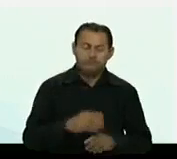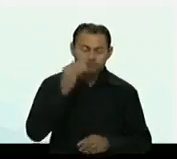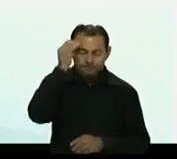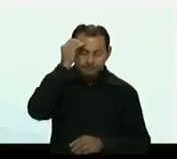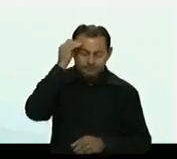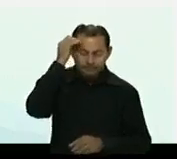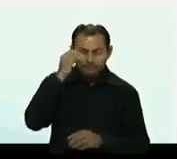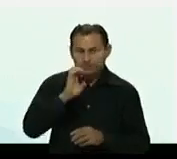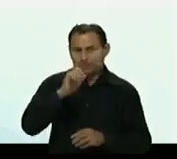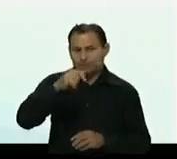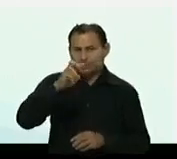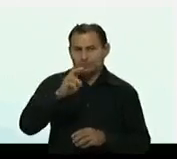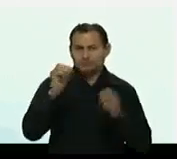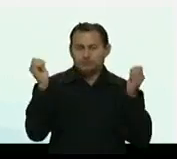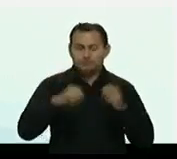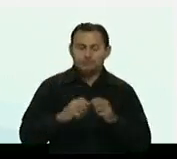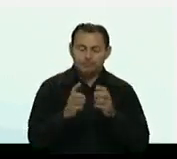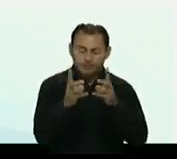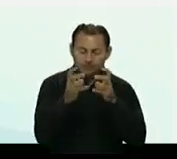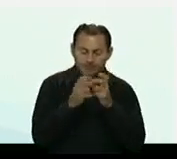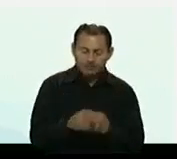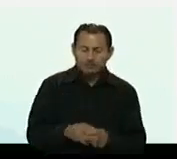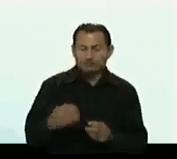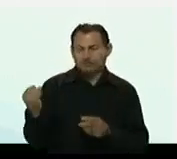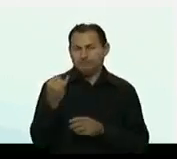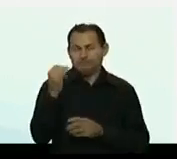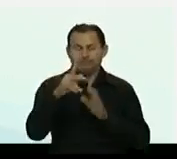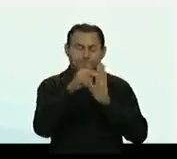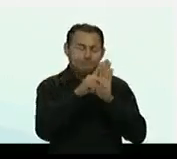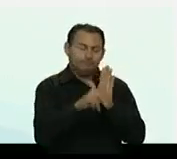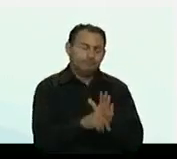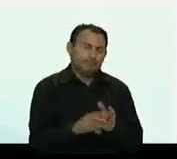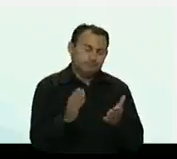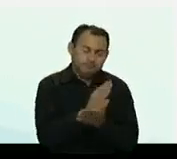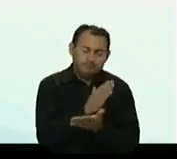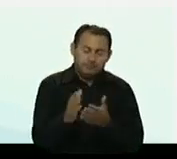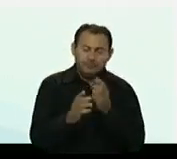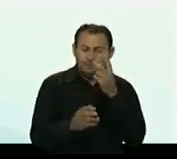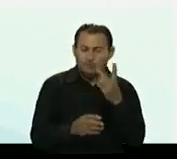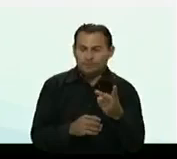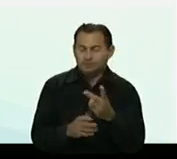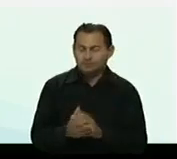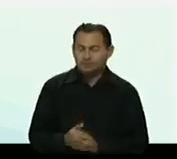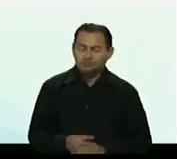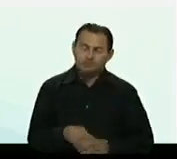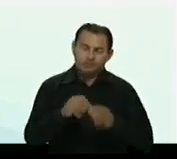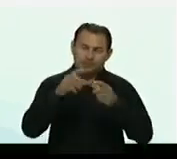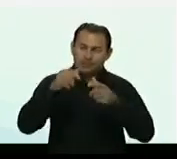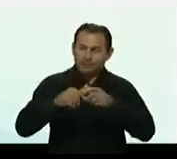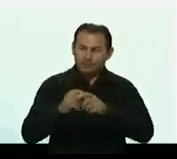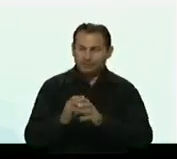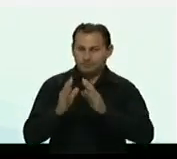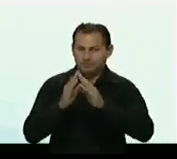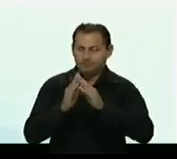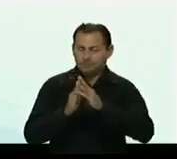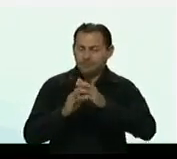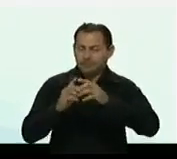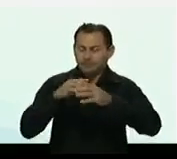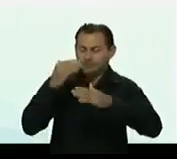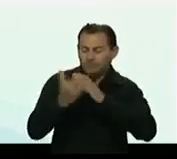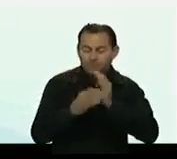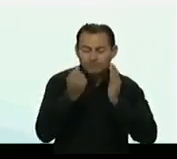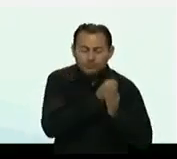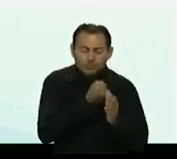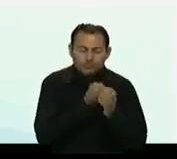Analisando esta equação, é possível perceber que são múltiplos de 2. Então, se dividir por 2, esta equação toda, todos os seus